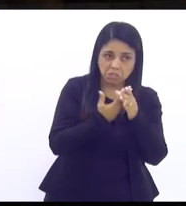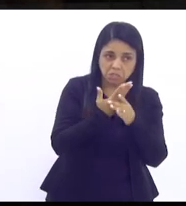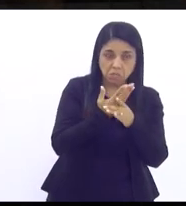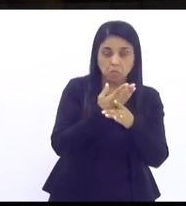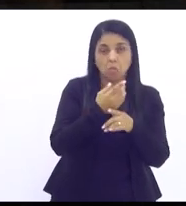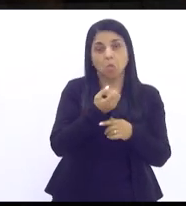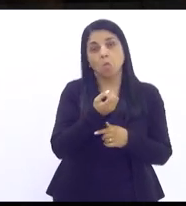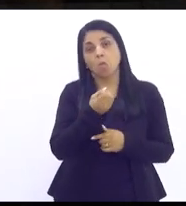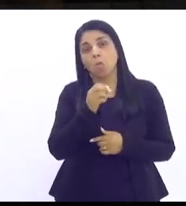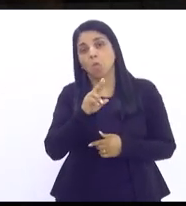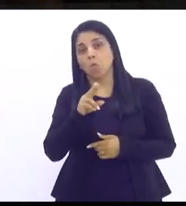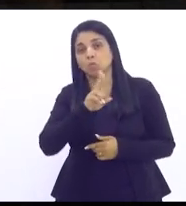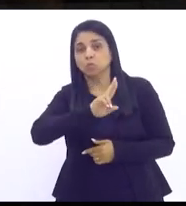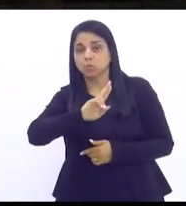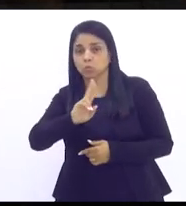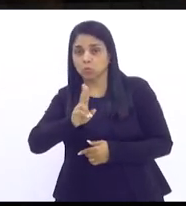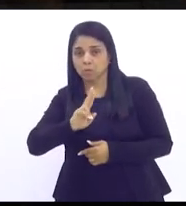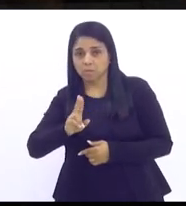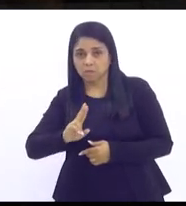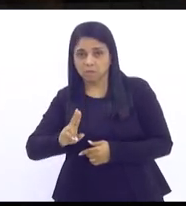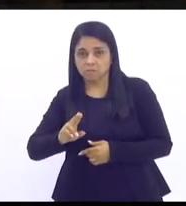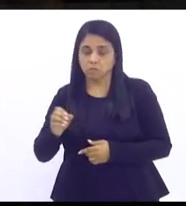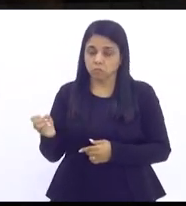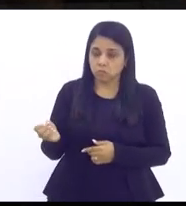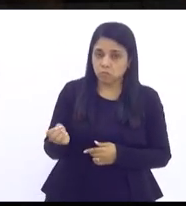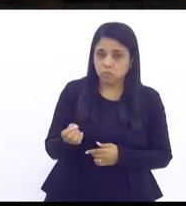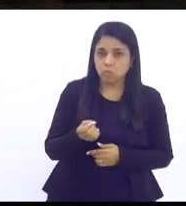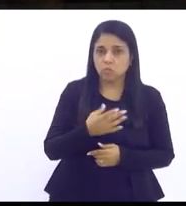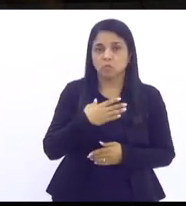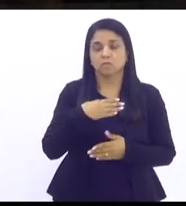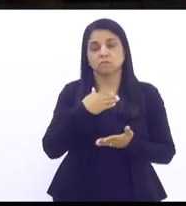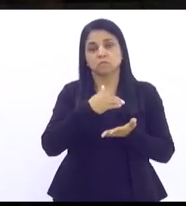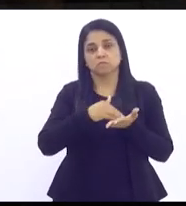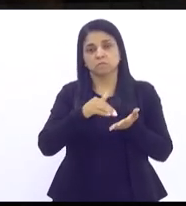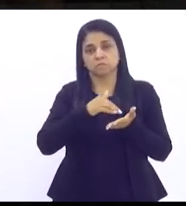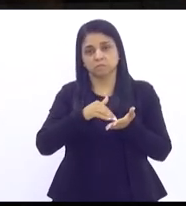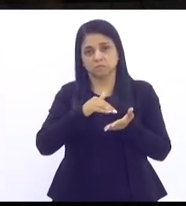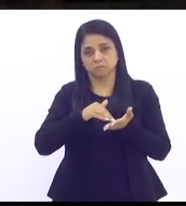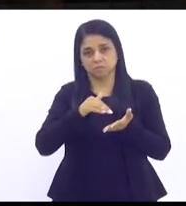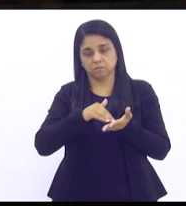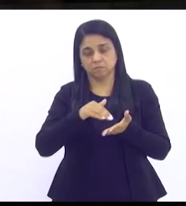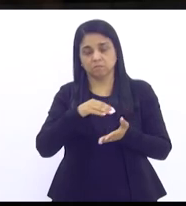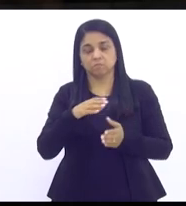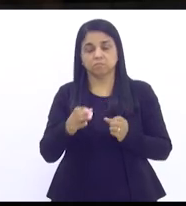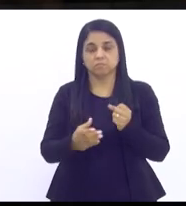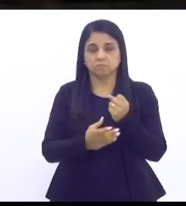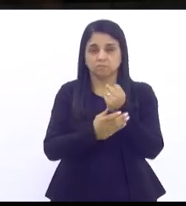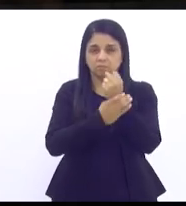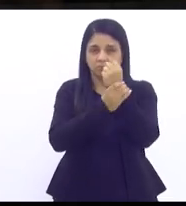de nomeação do novo secretário de Segurança Pública. Bom,